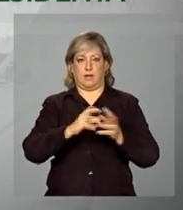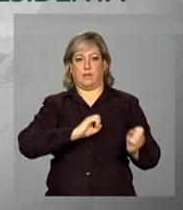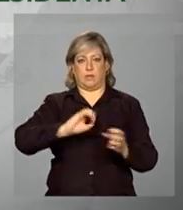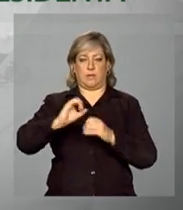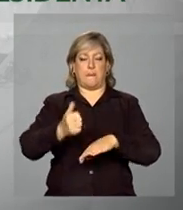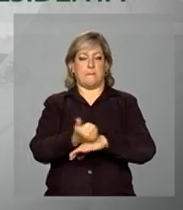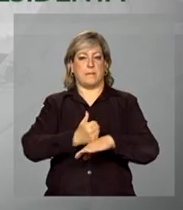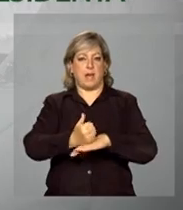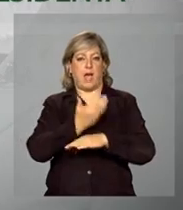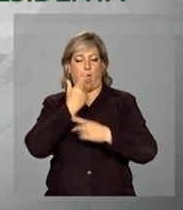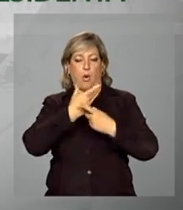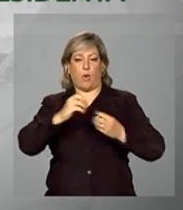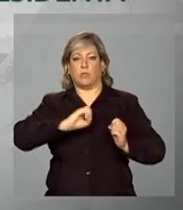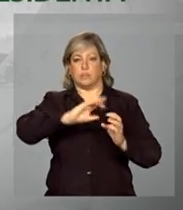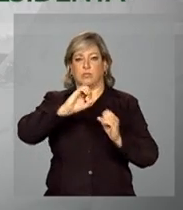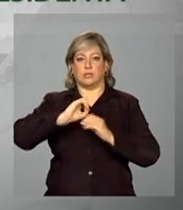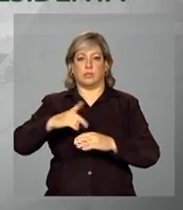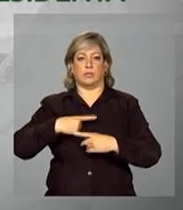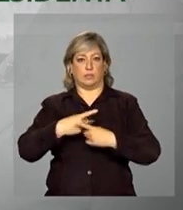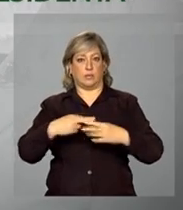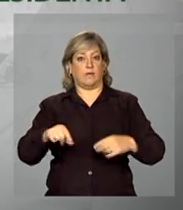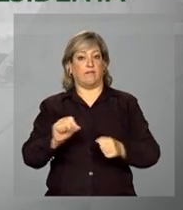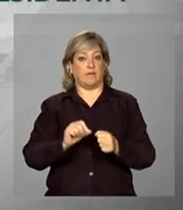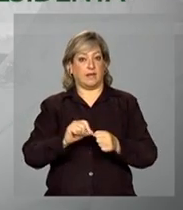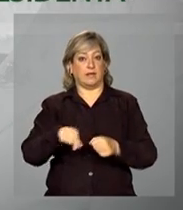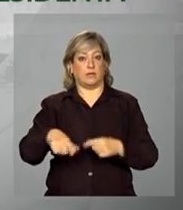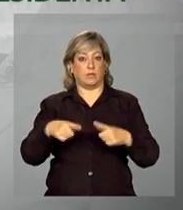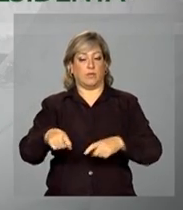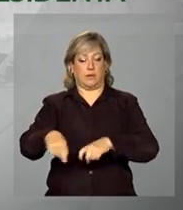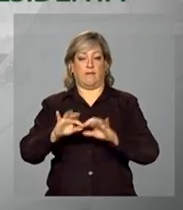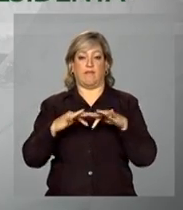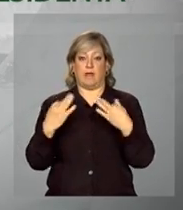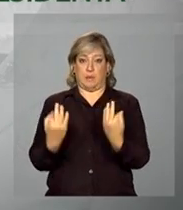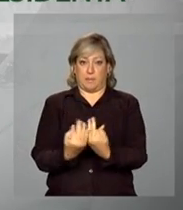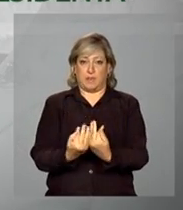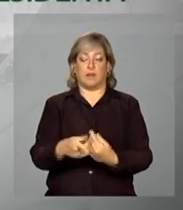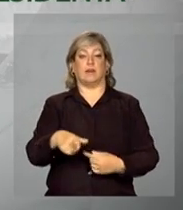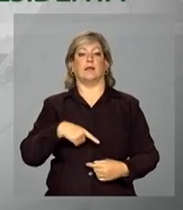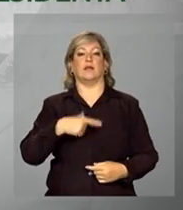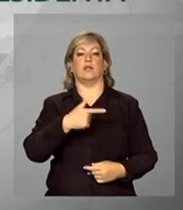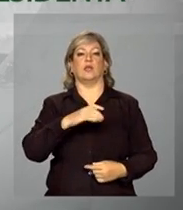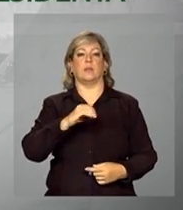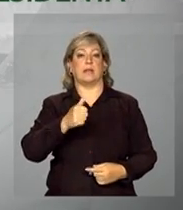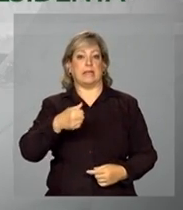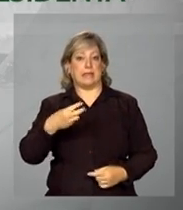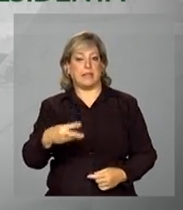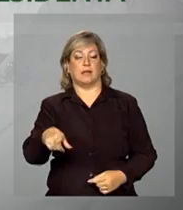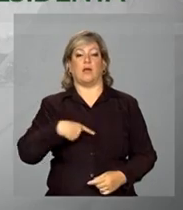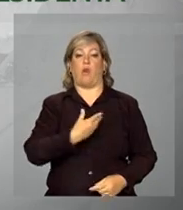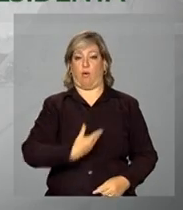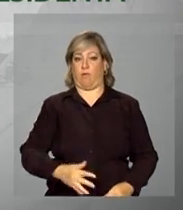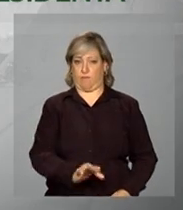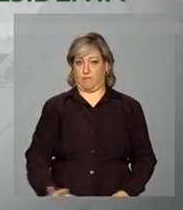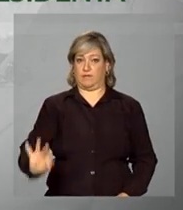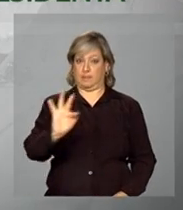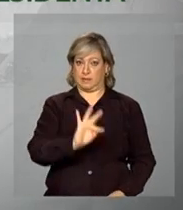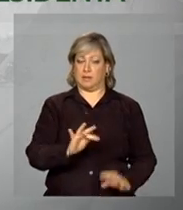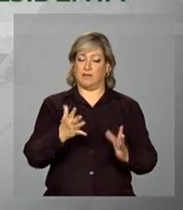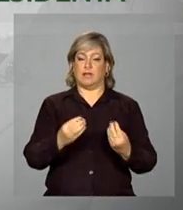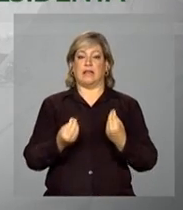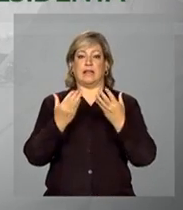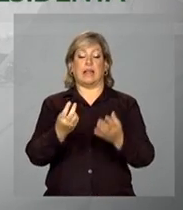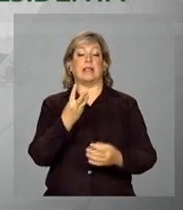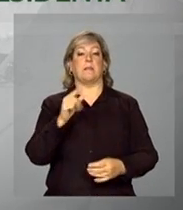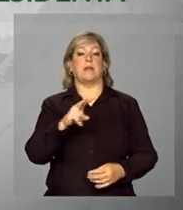para melhorar o escoamento dos alimentos produzidos pela agricultura familiar. Em 2013, o governo federal deve